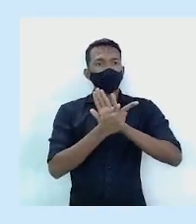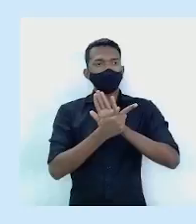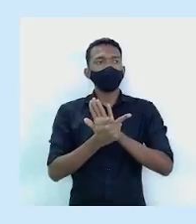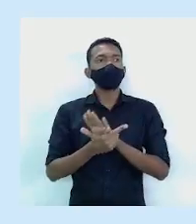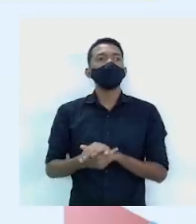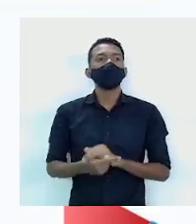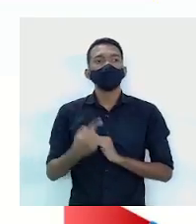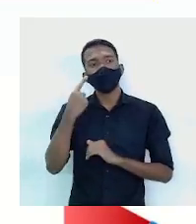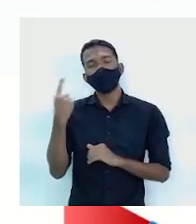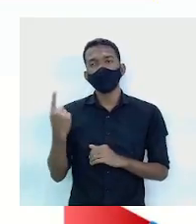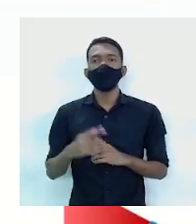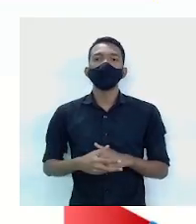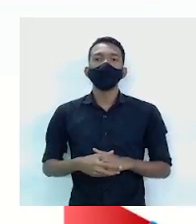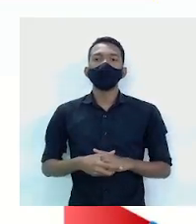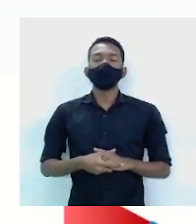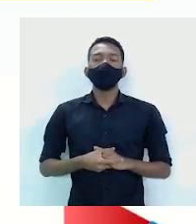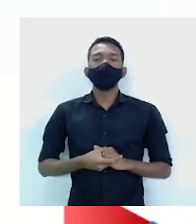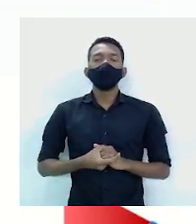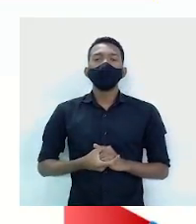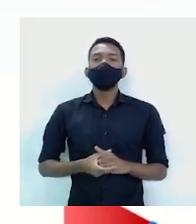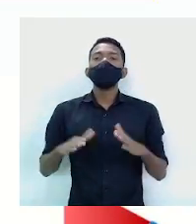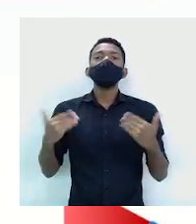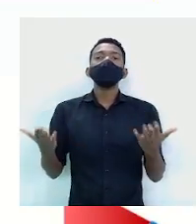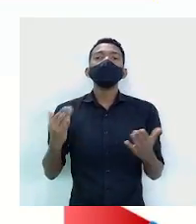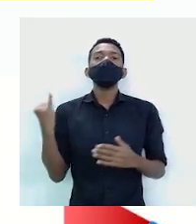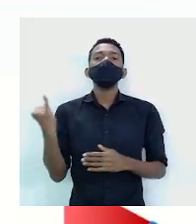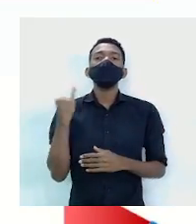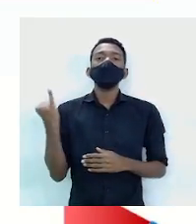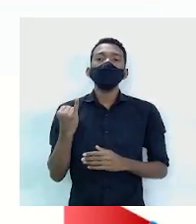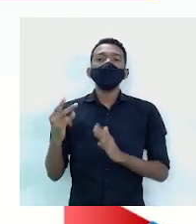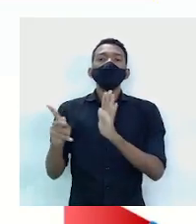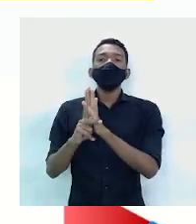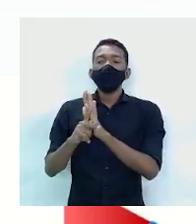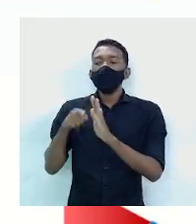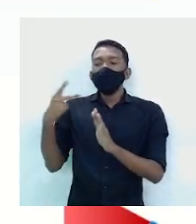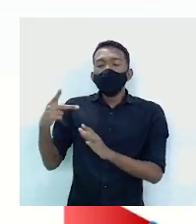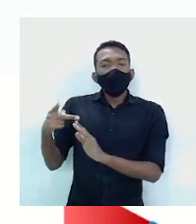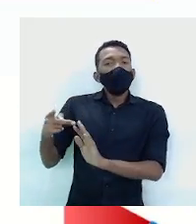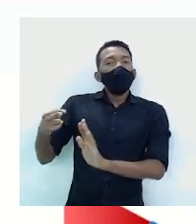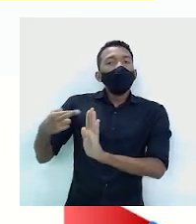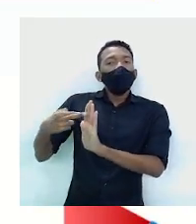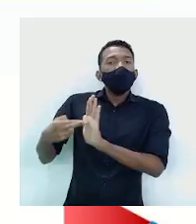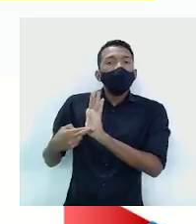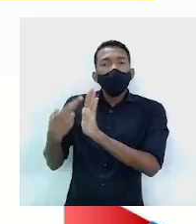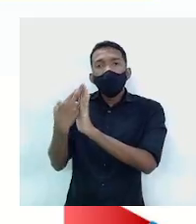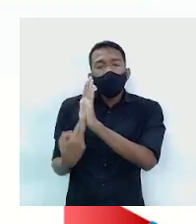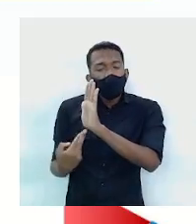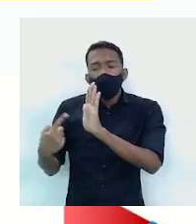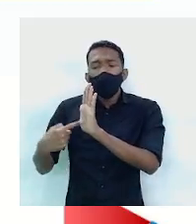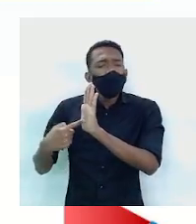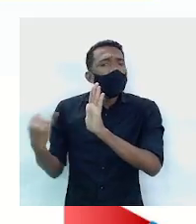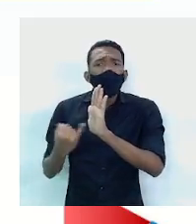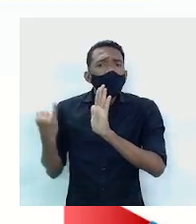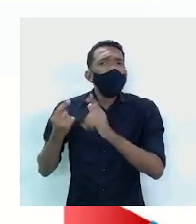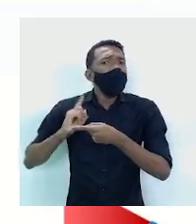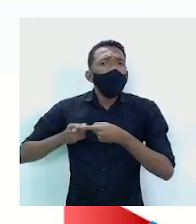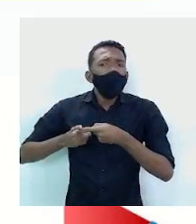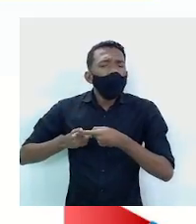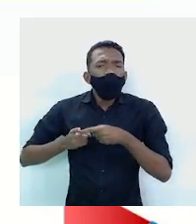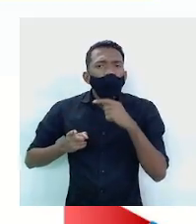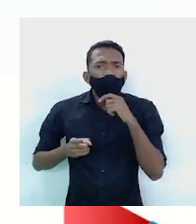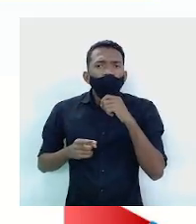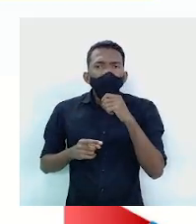é a seguinte: qual é a importância de um roteiro? Então, já que a gente entendeu agora o que é